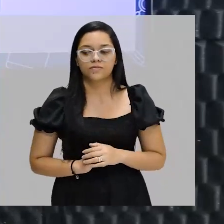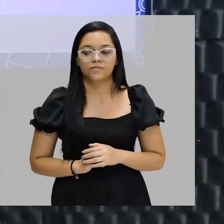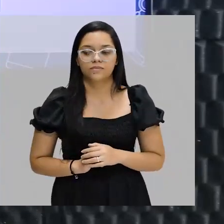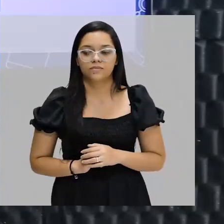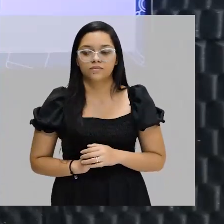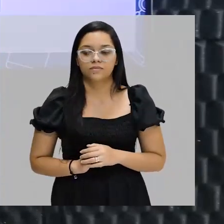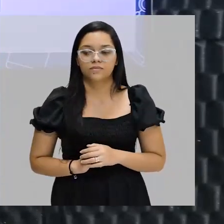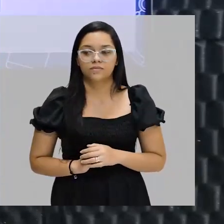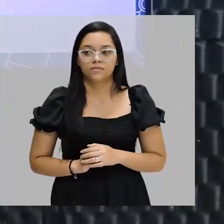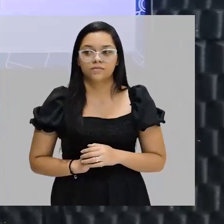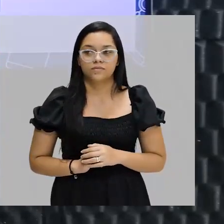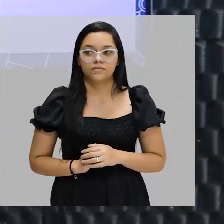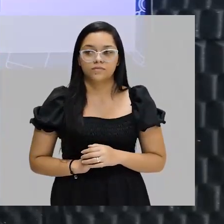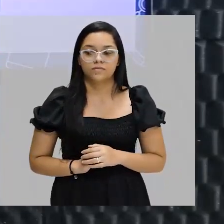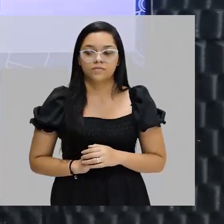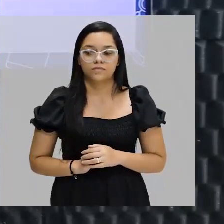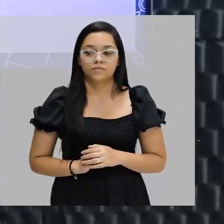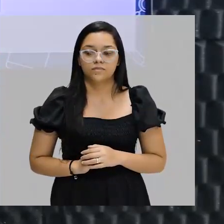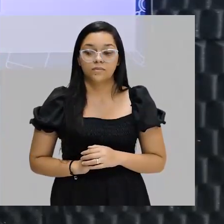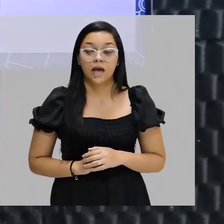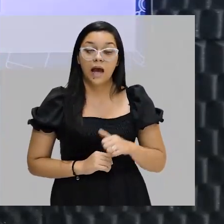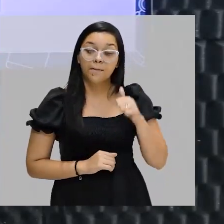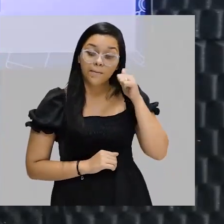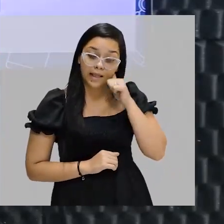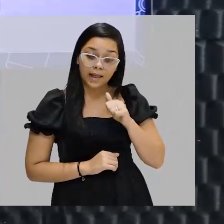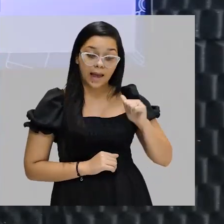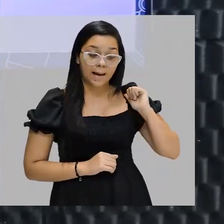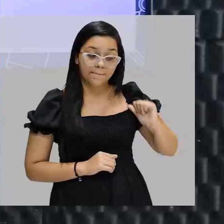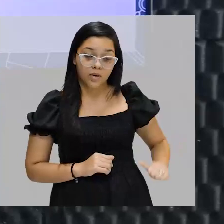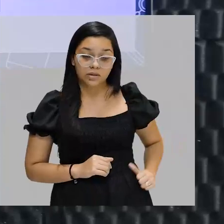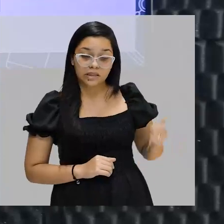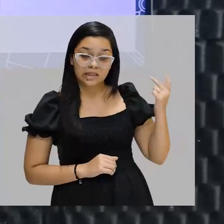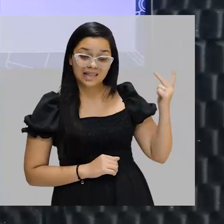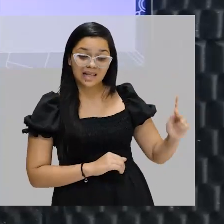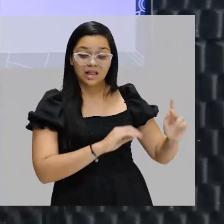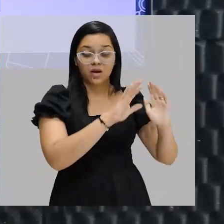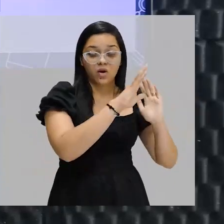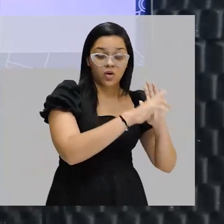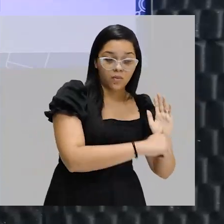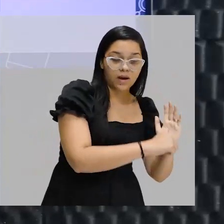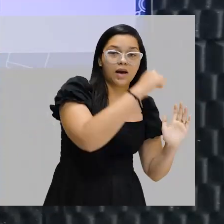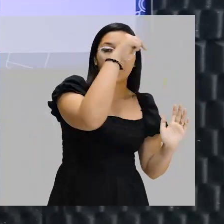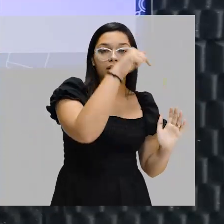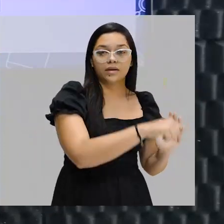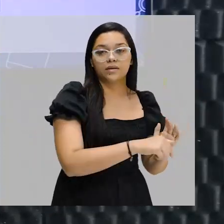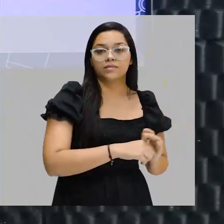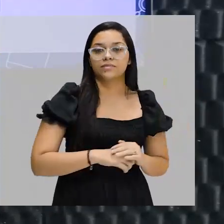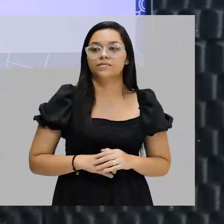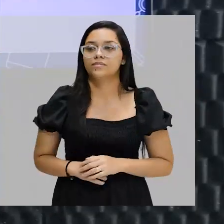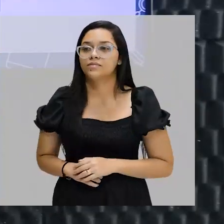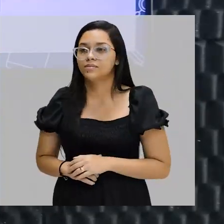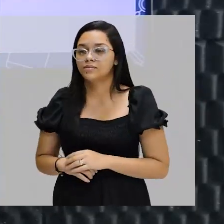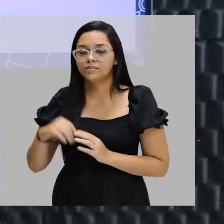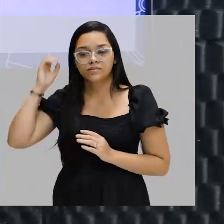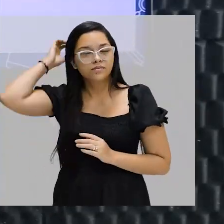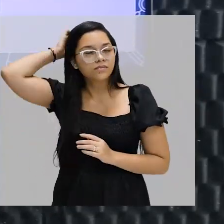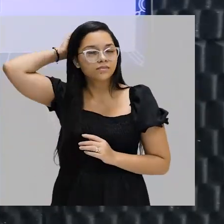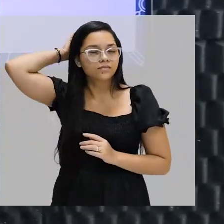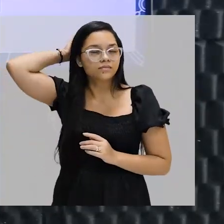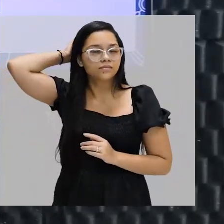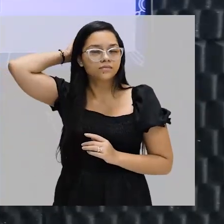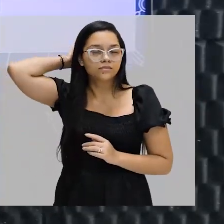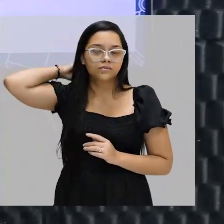whose purse was stolen is here. A mulher cuja bolsa foi roubada está